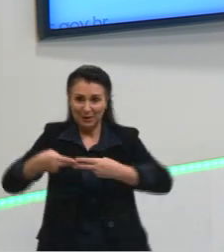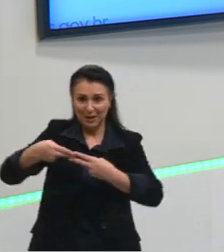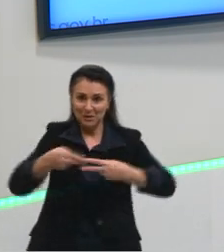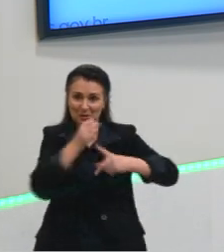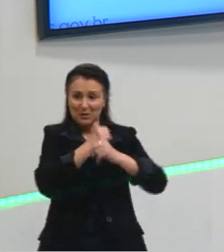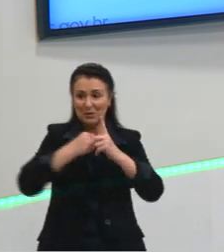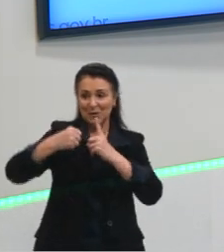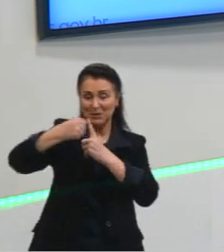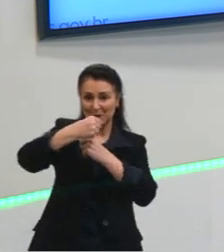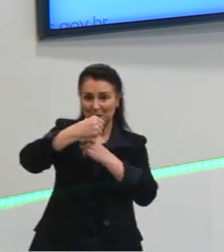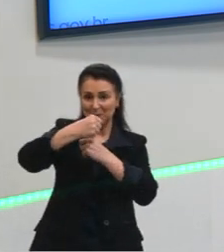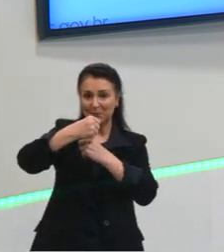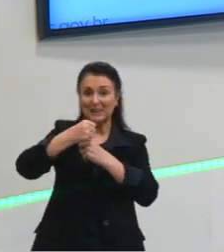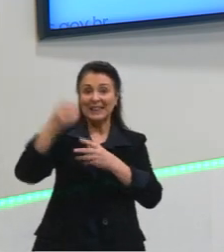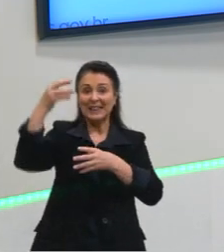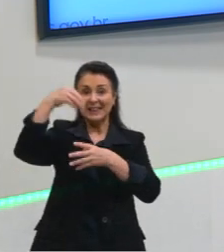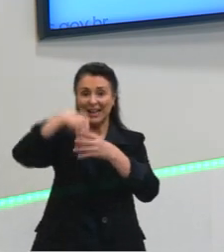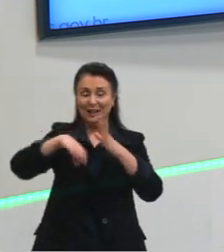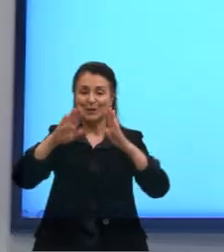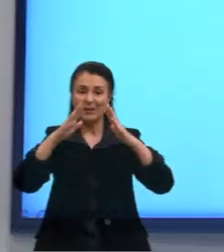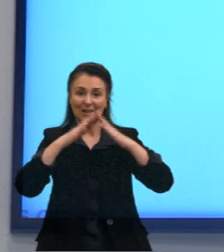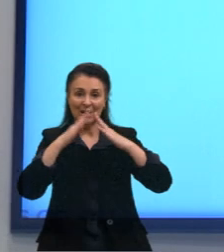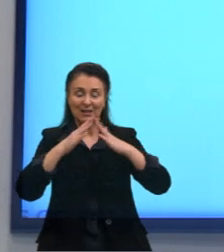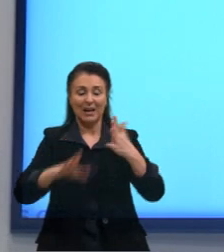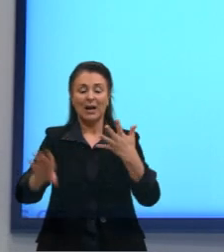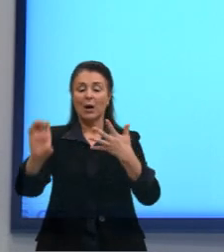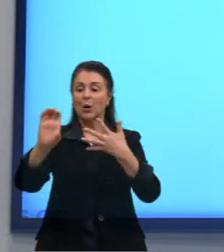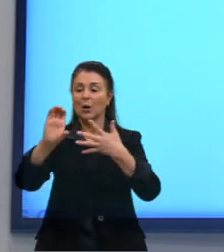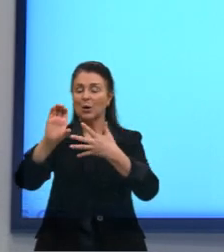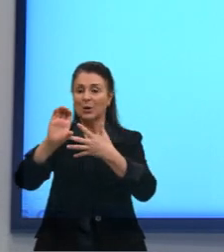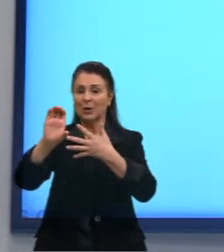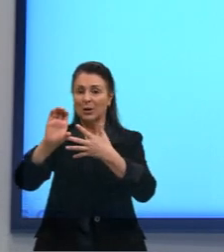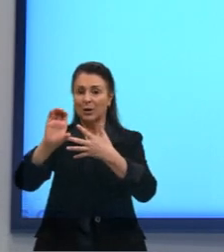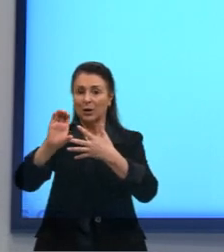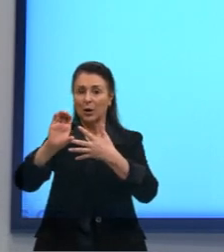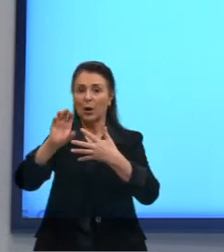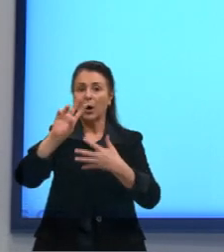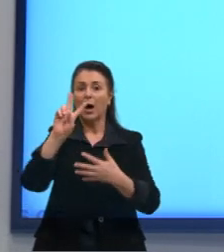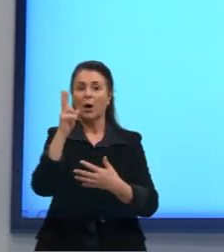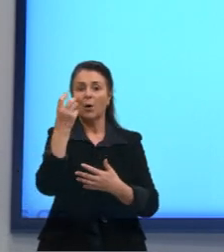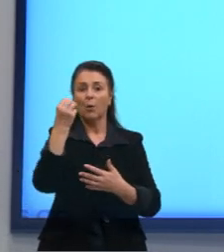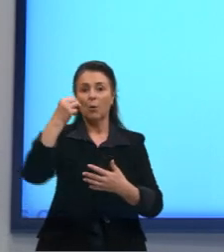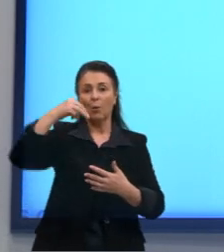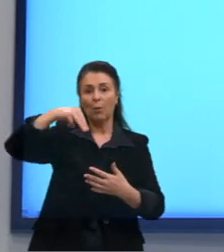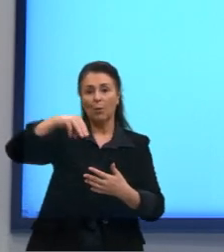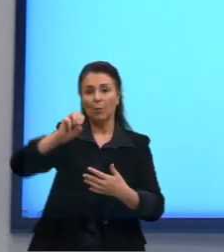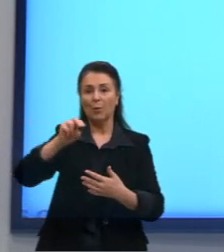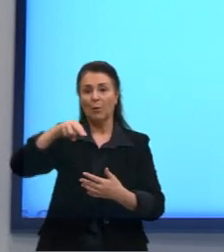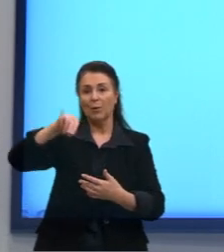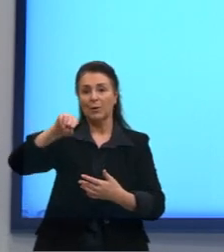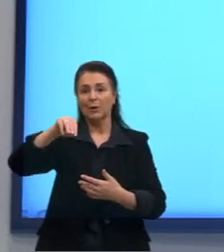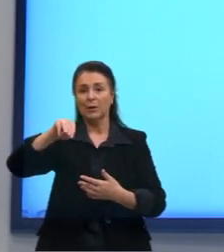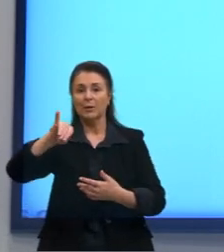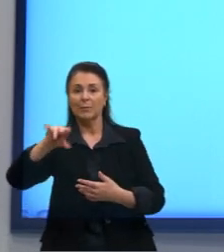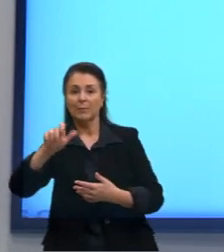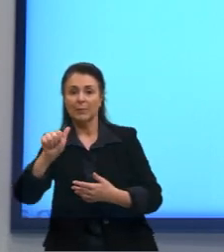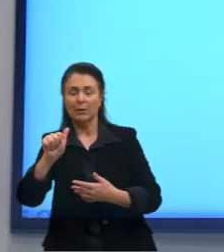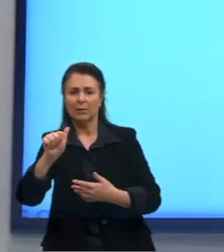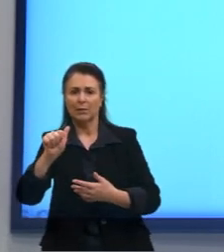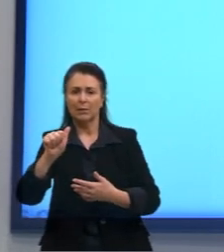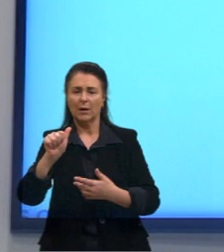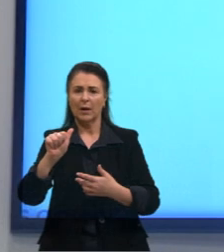tem ali esse duplo sentido letras e homonímia para opor a partir do advérbio de lugar